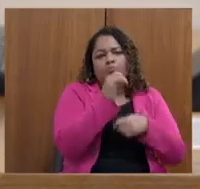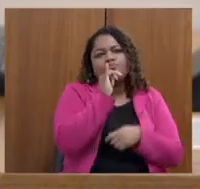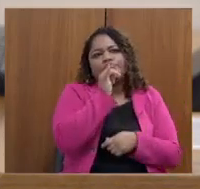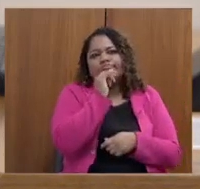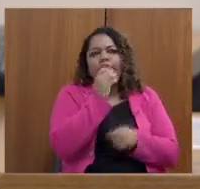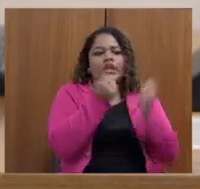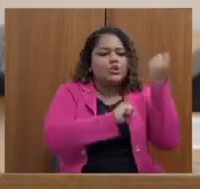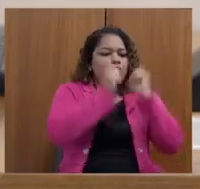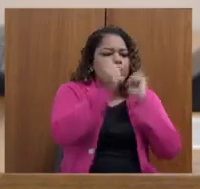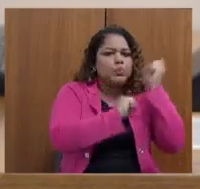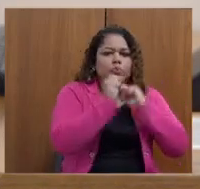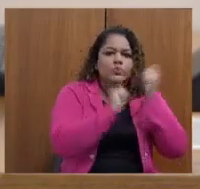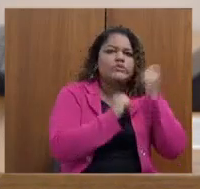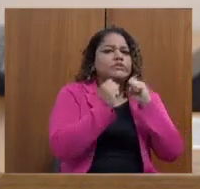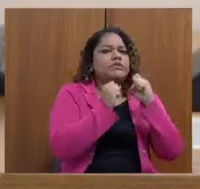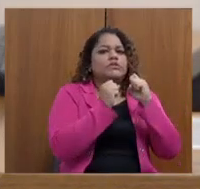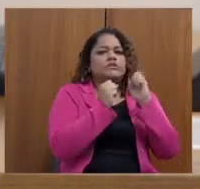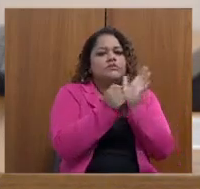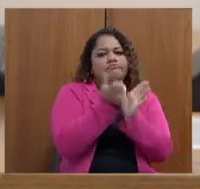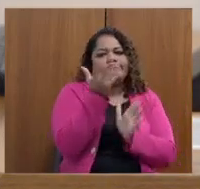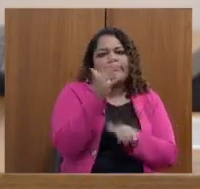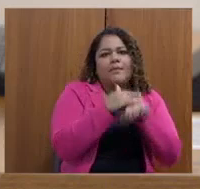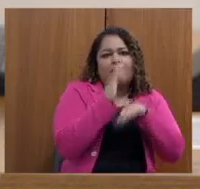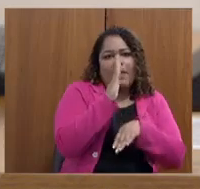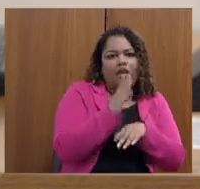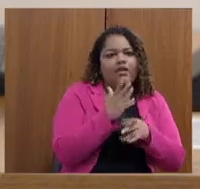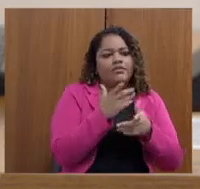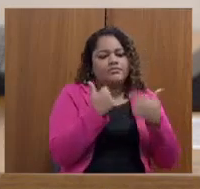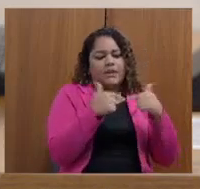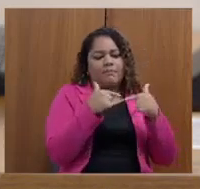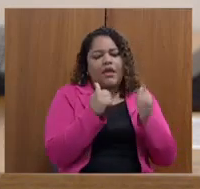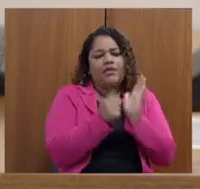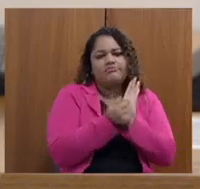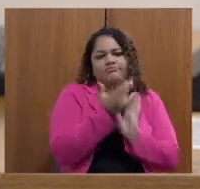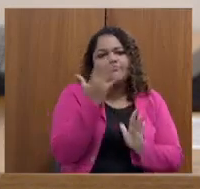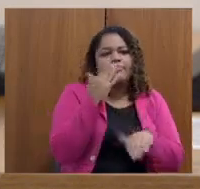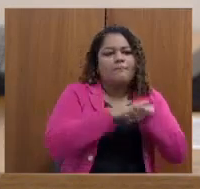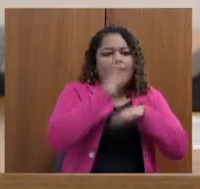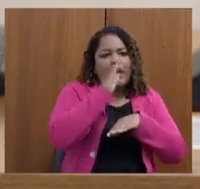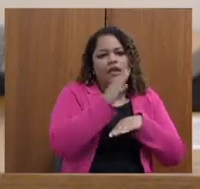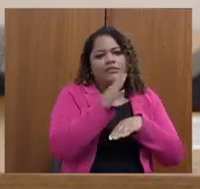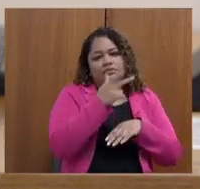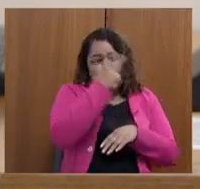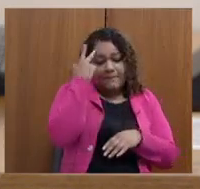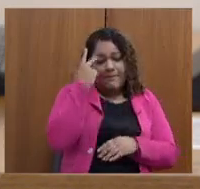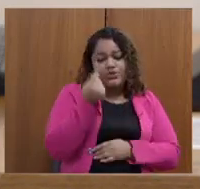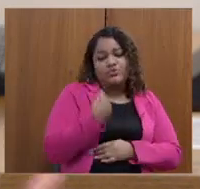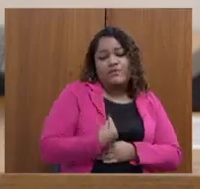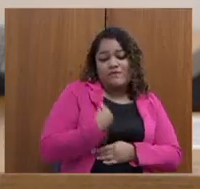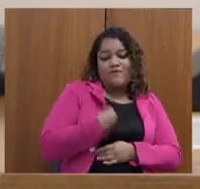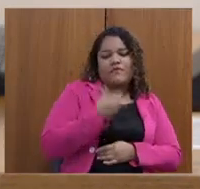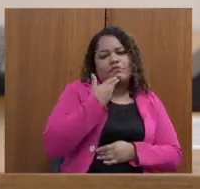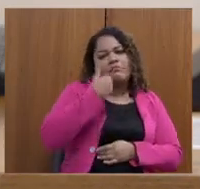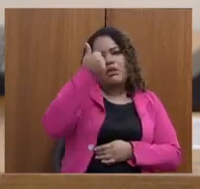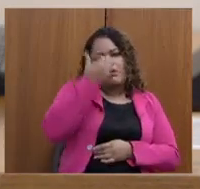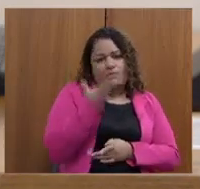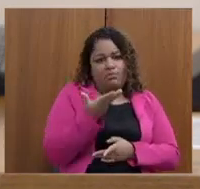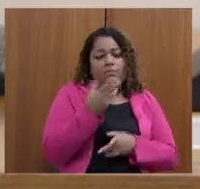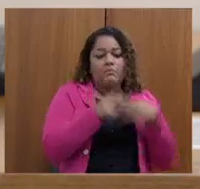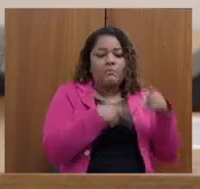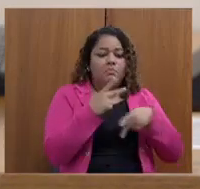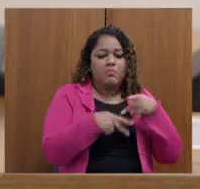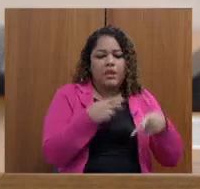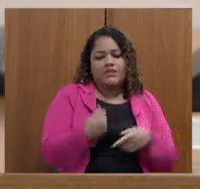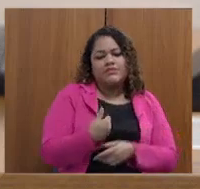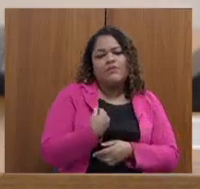de trabalho vamos assim dizer como as pessoas vivem melhor como poder aquisitivo da população de uma